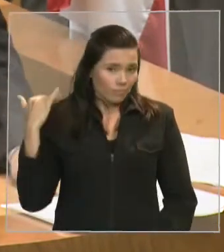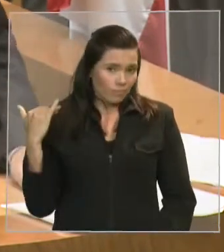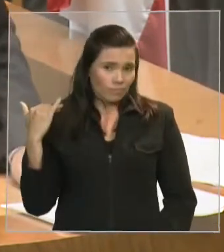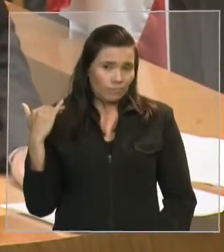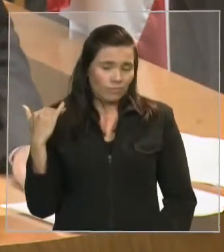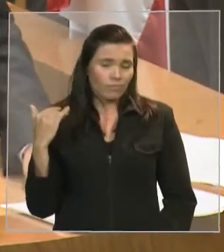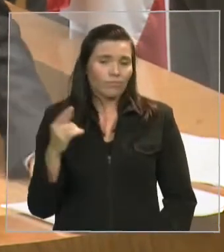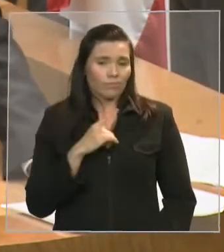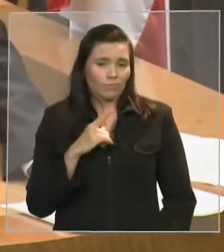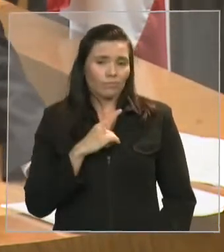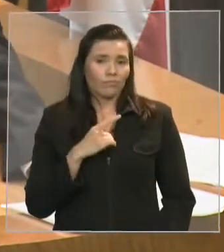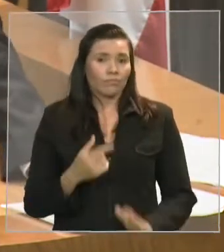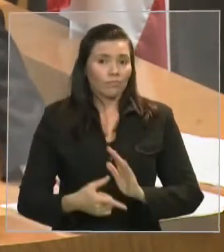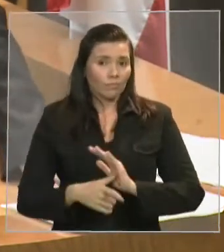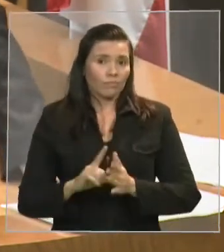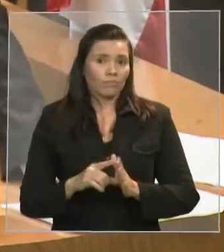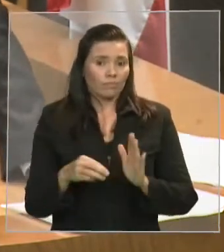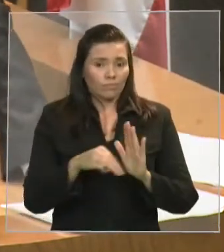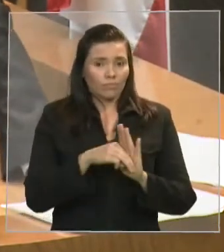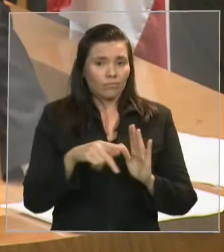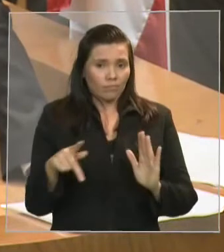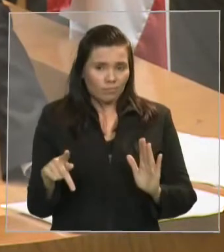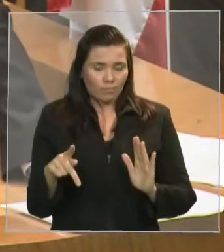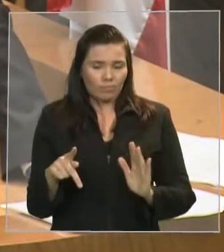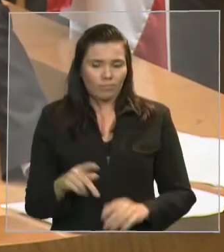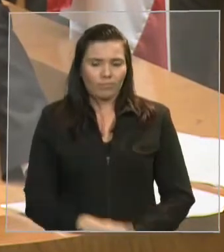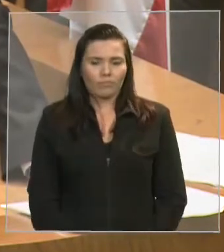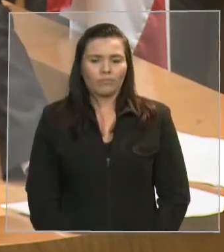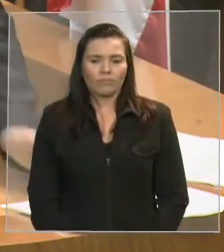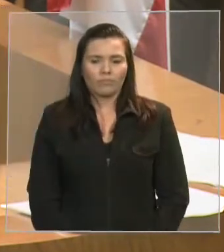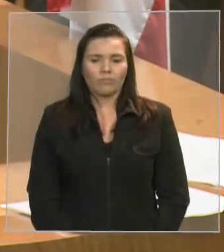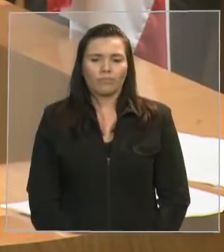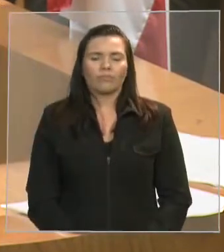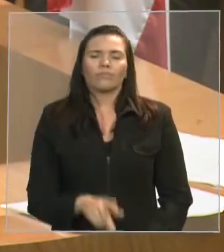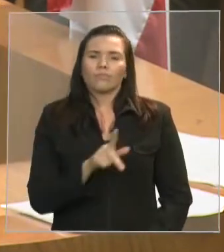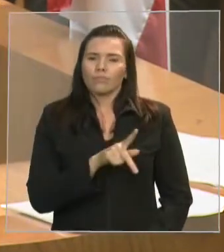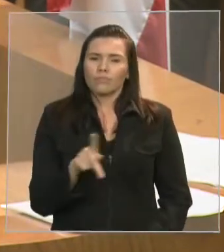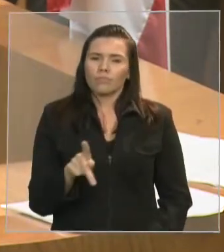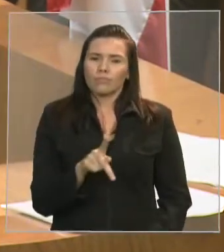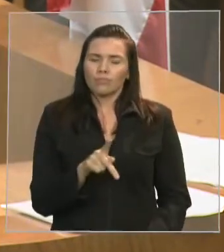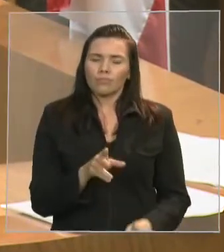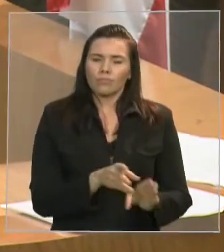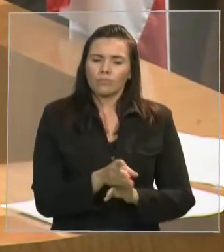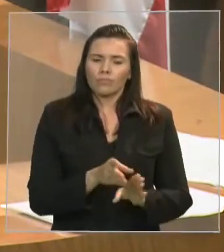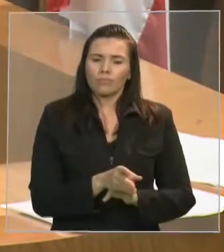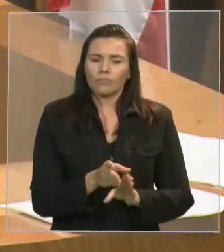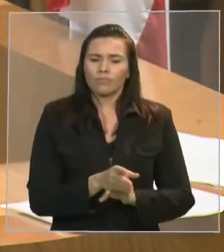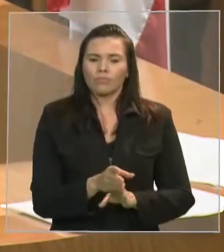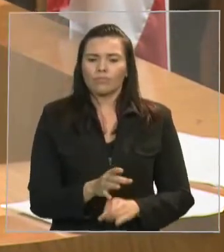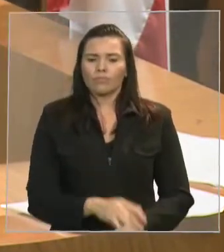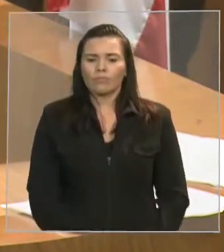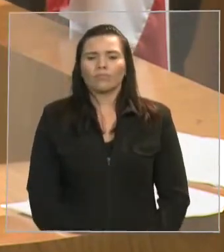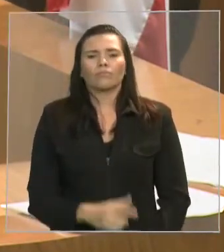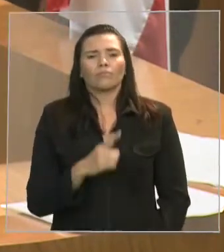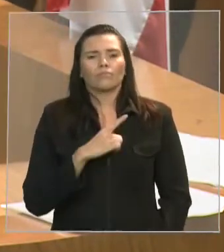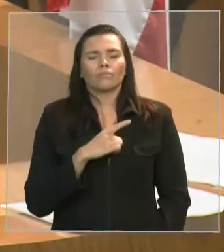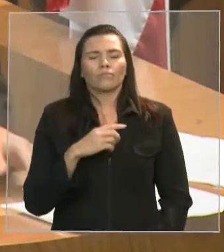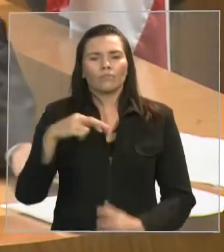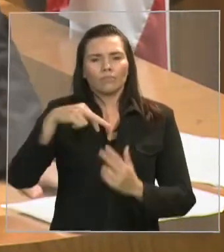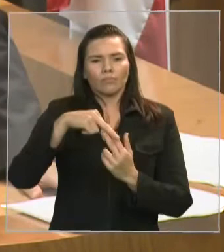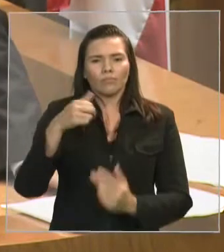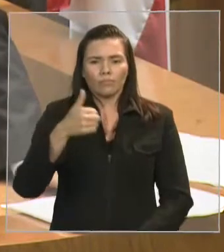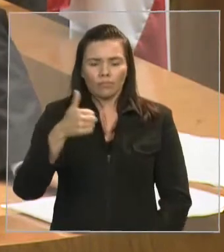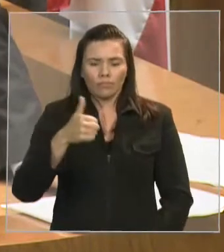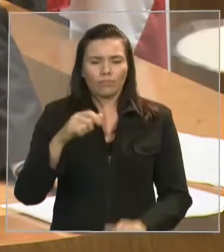medida provisória do governador, o presidente do Conselho estava previsto a sua escolha no parágrafo 1º